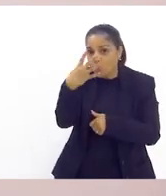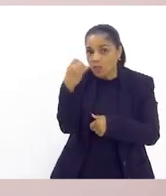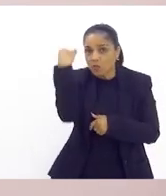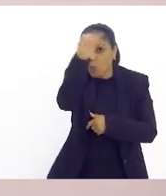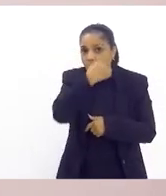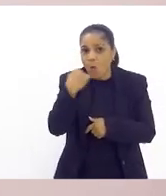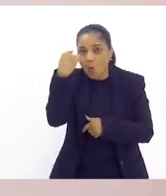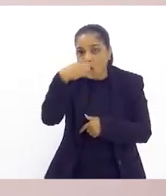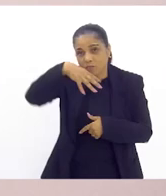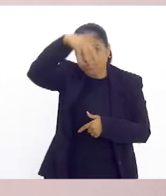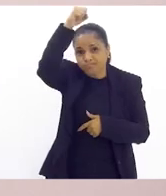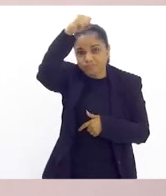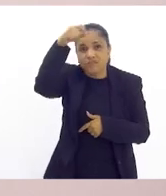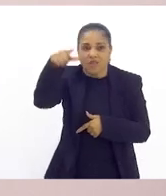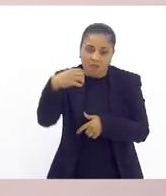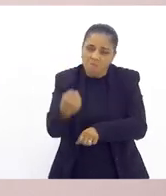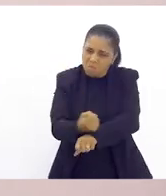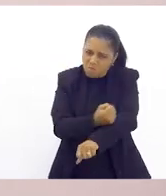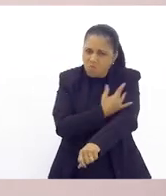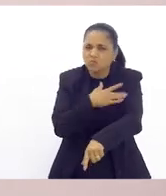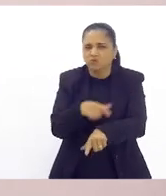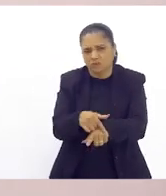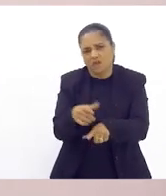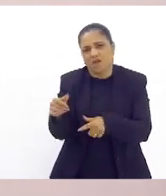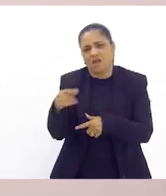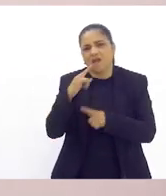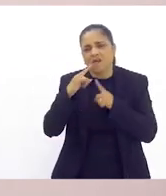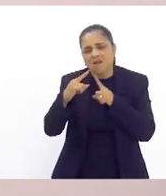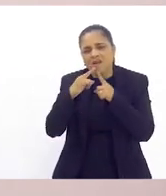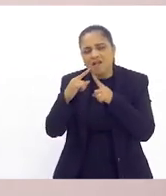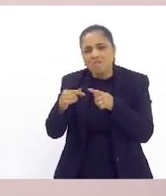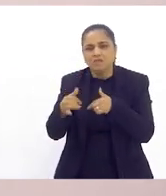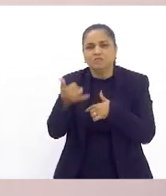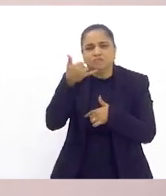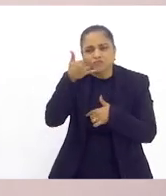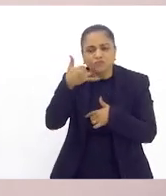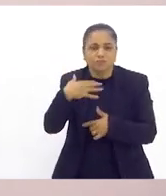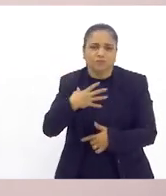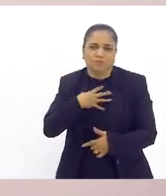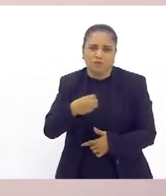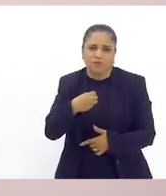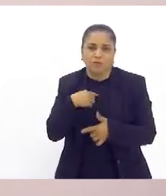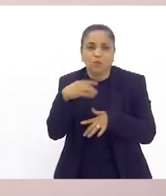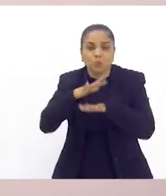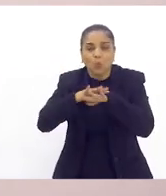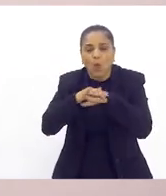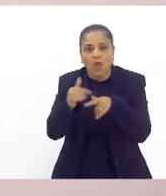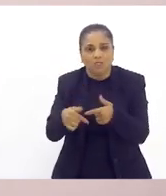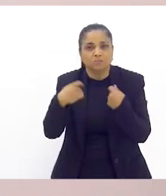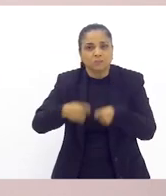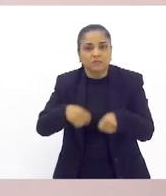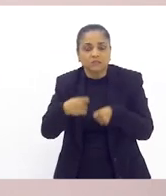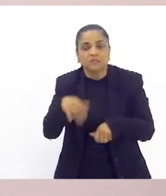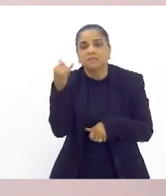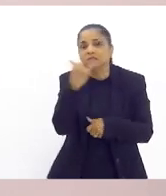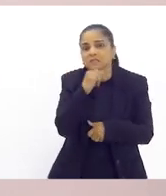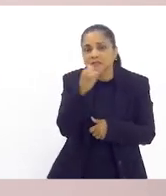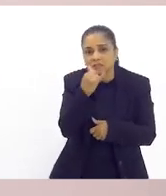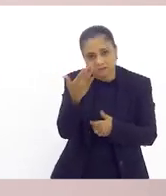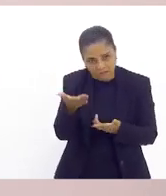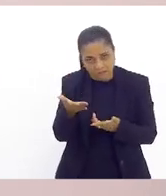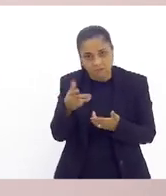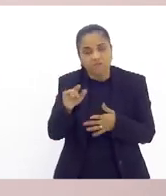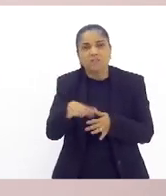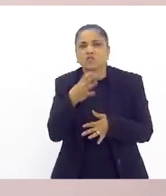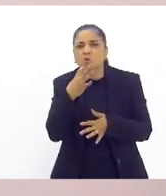isso aqui são emocionar né eu Até preparei aqui uma uma pequena palavra que é o seguinte eu não sei se vocês conhecem eu